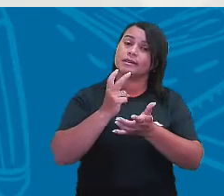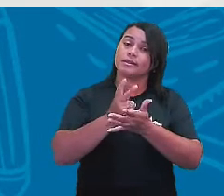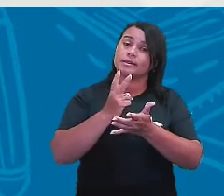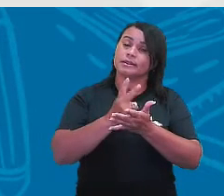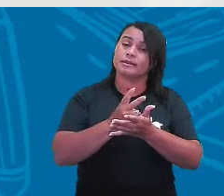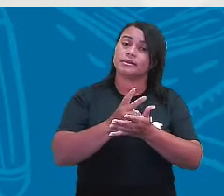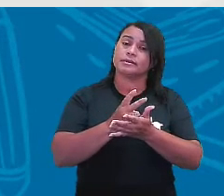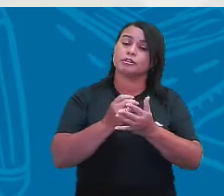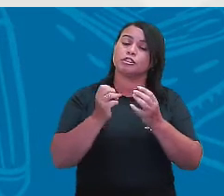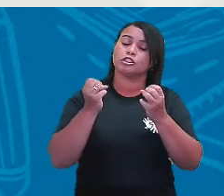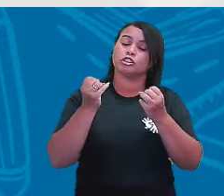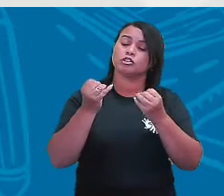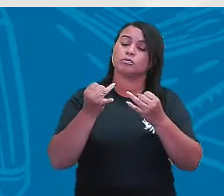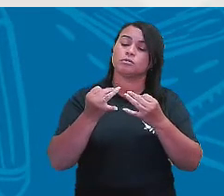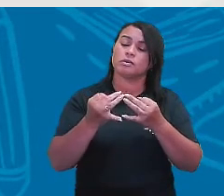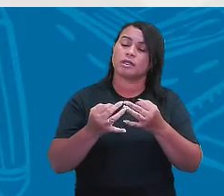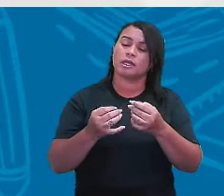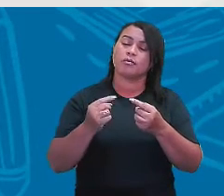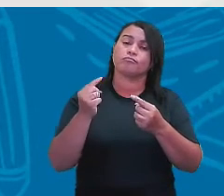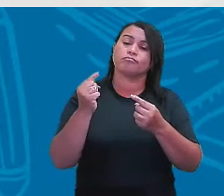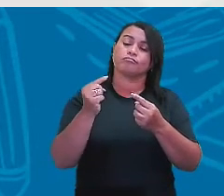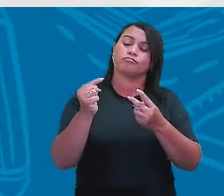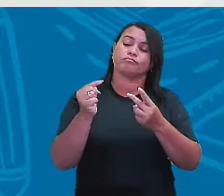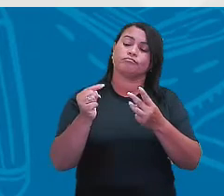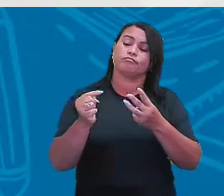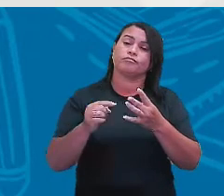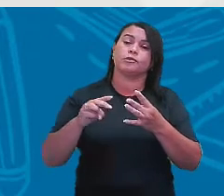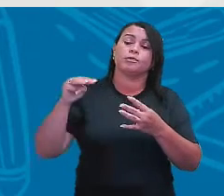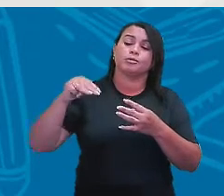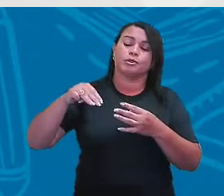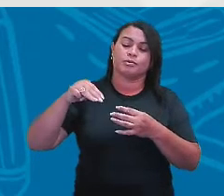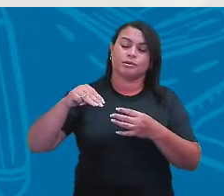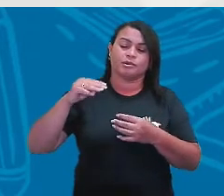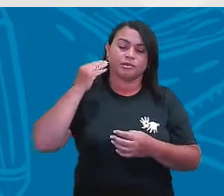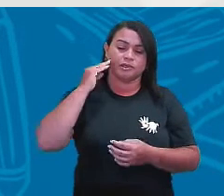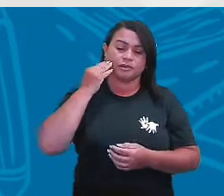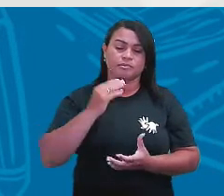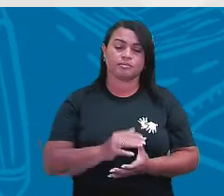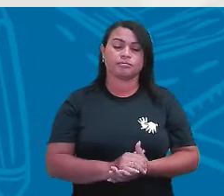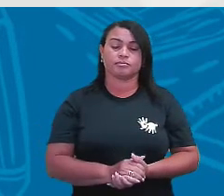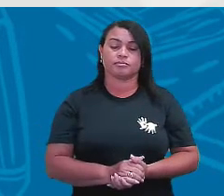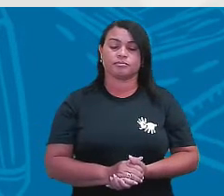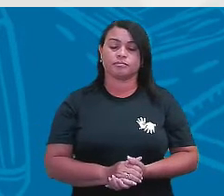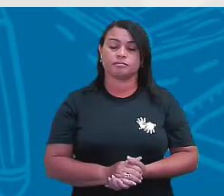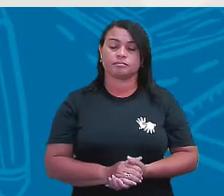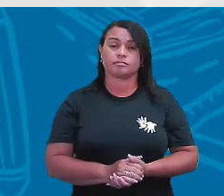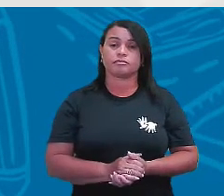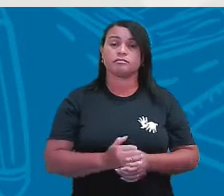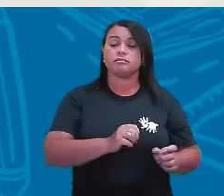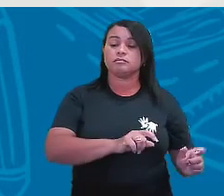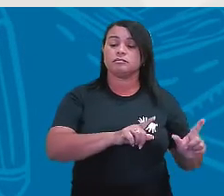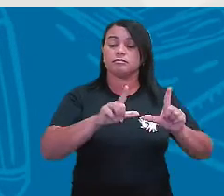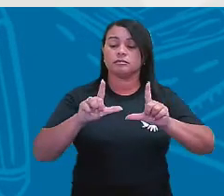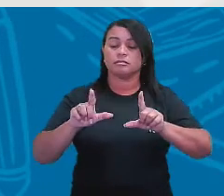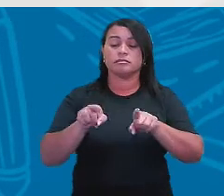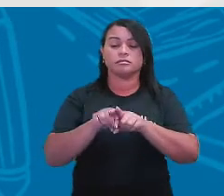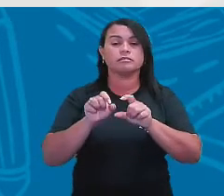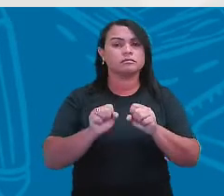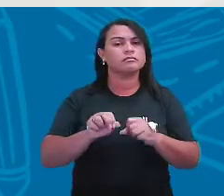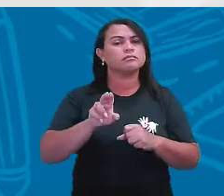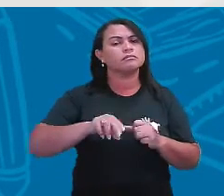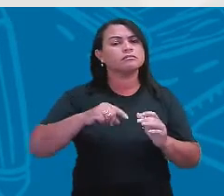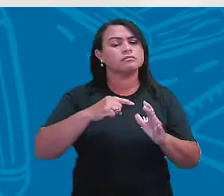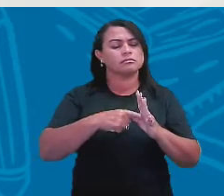de contar os minutos no relógio, tá bom? Que a gente vai ver um pouquinho mais para frente. E eu posso usar também o